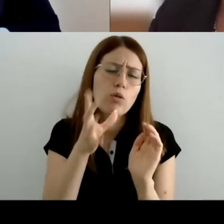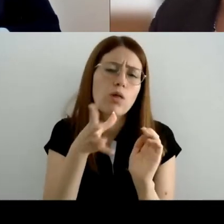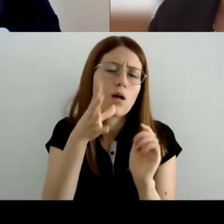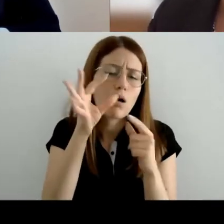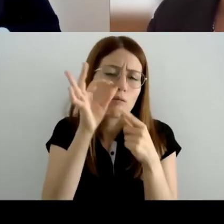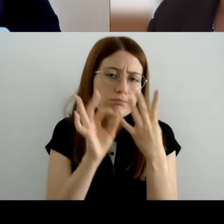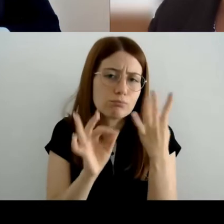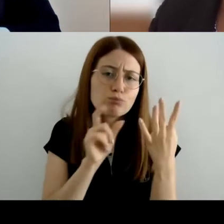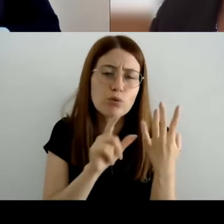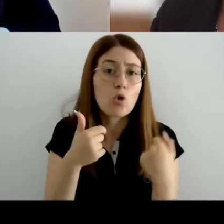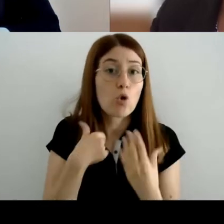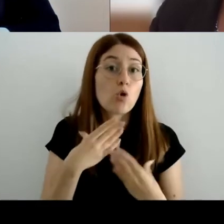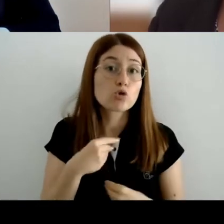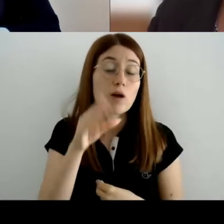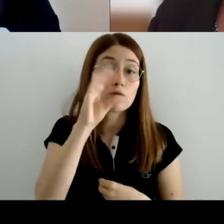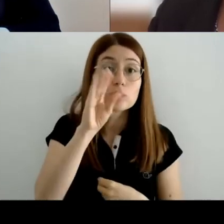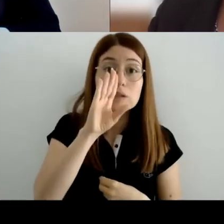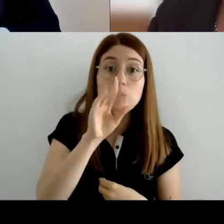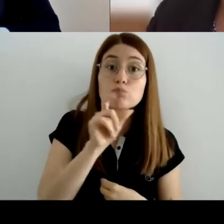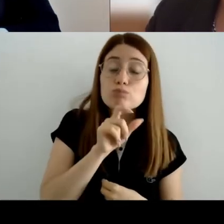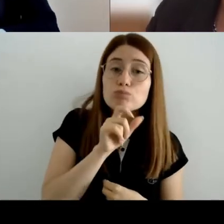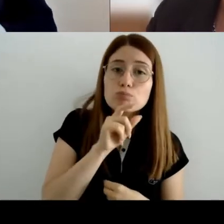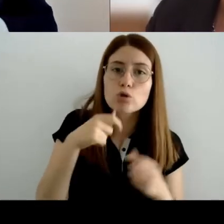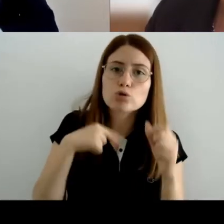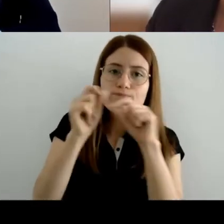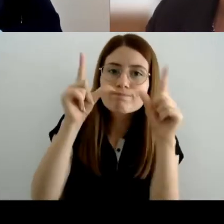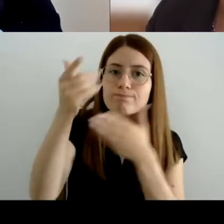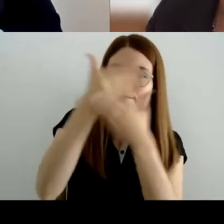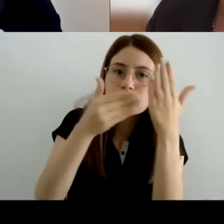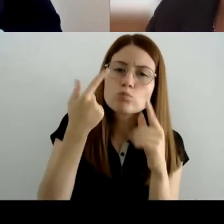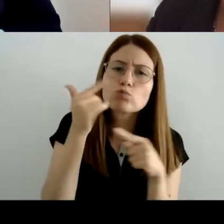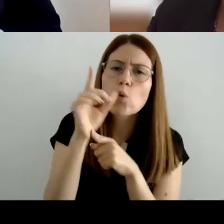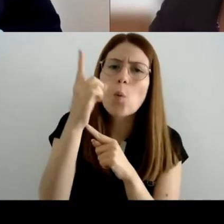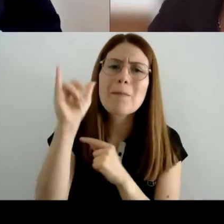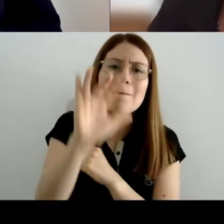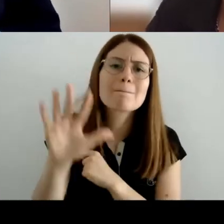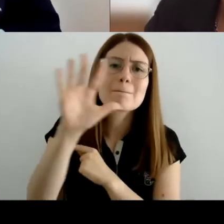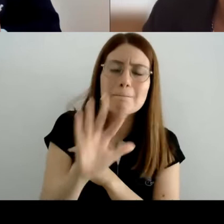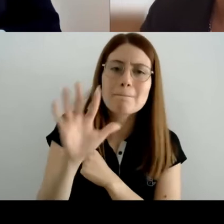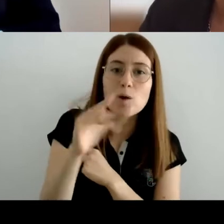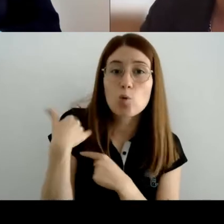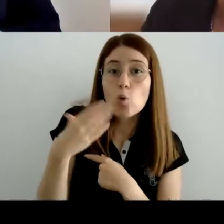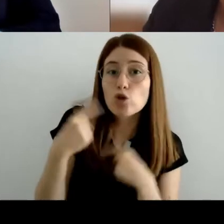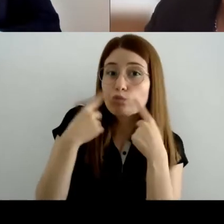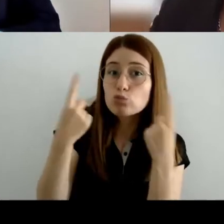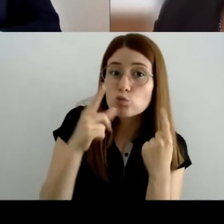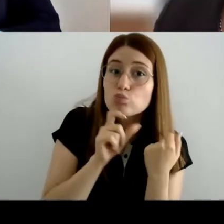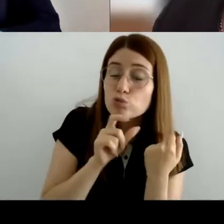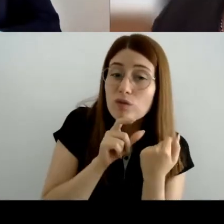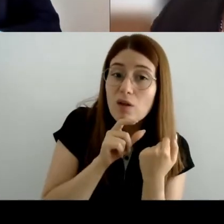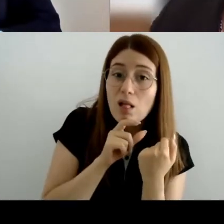Eu gostava, e não sei se me vão deixar, partilhar a tela só para mostrar uma imagem, porque eu gostava de o fazer, não sei se é